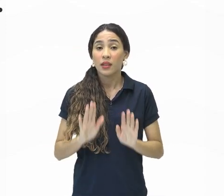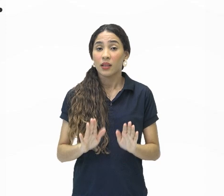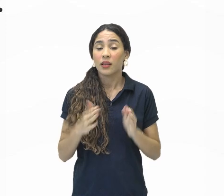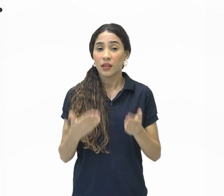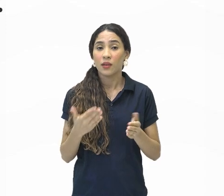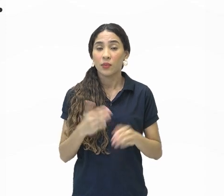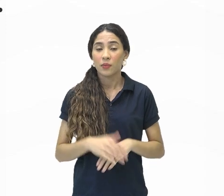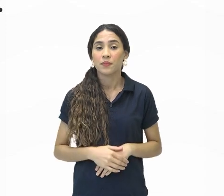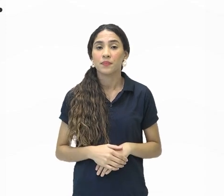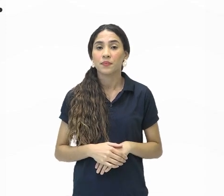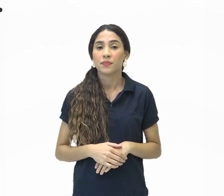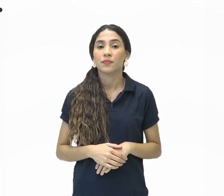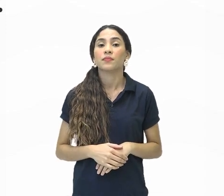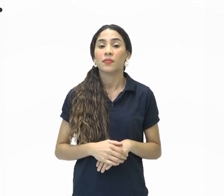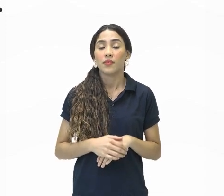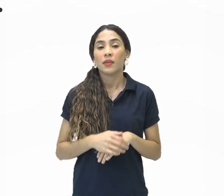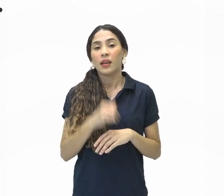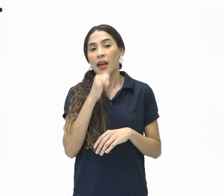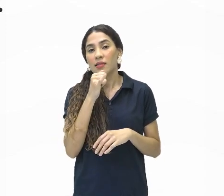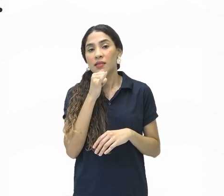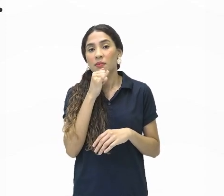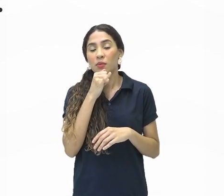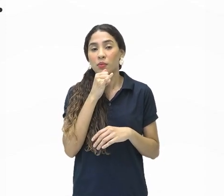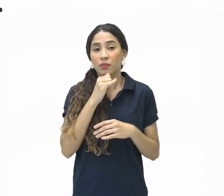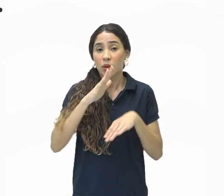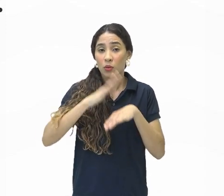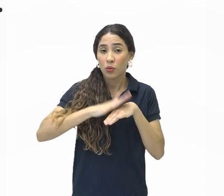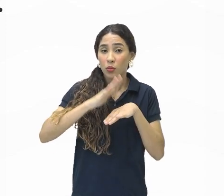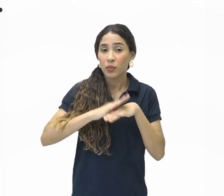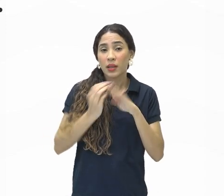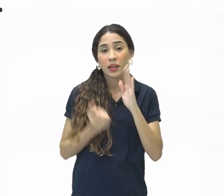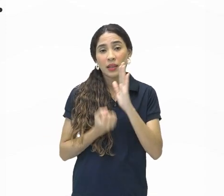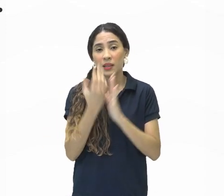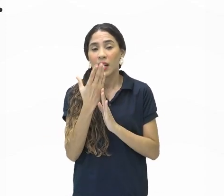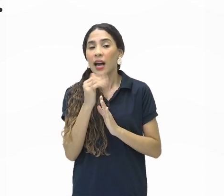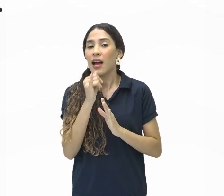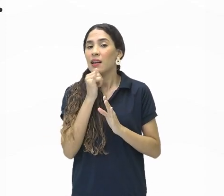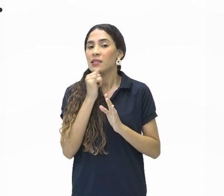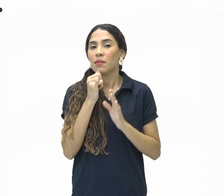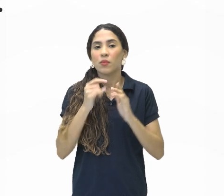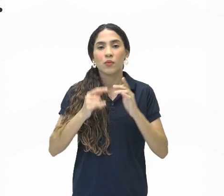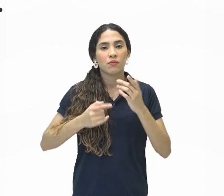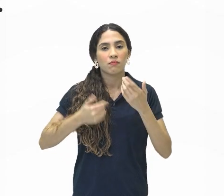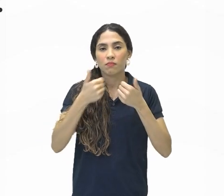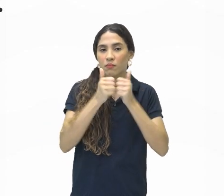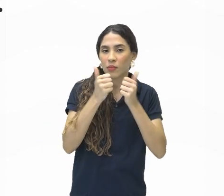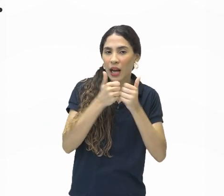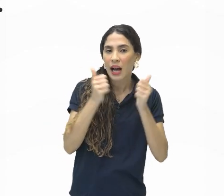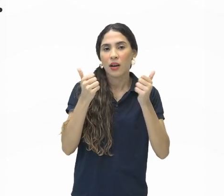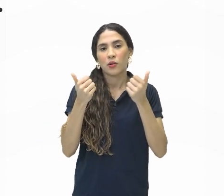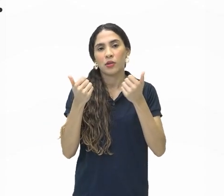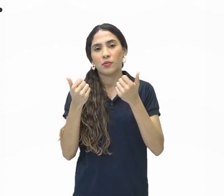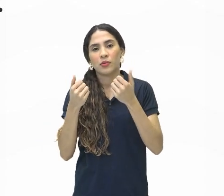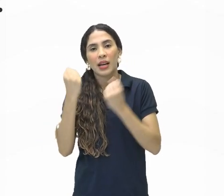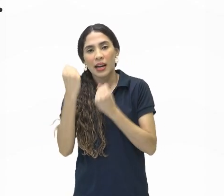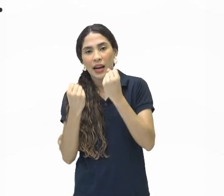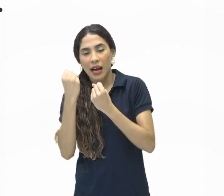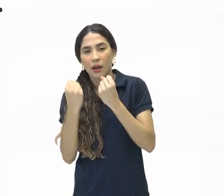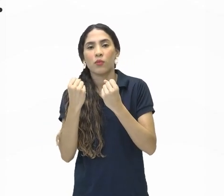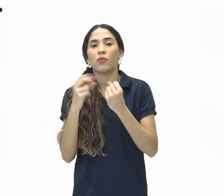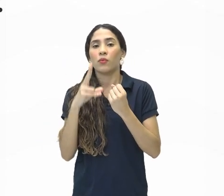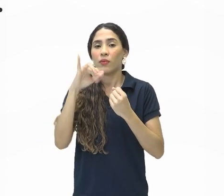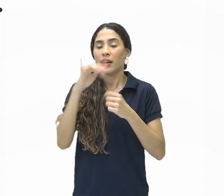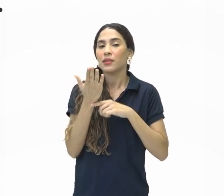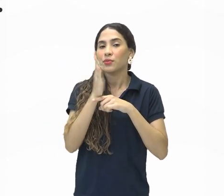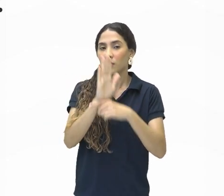Então, à medida que ele vai criando, por exemplo, meios de transporte, né, tudo isso vai